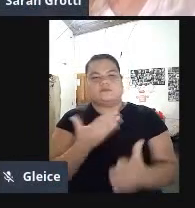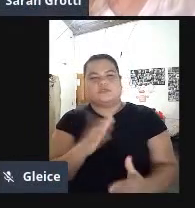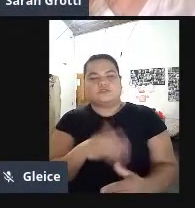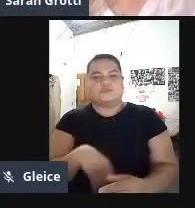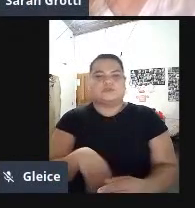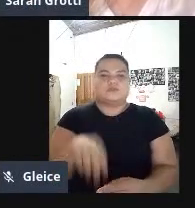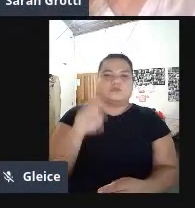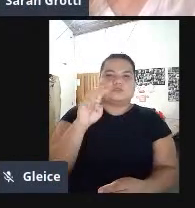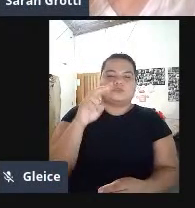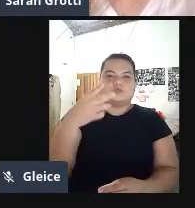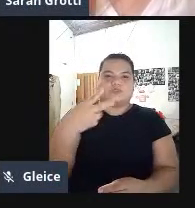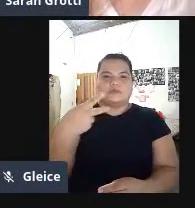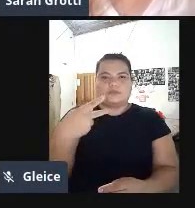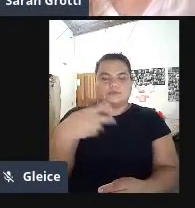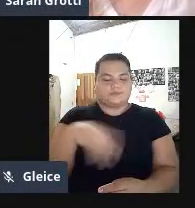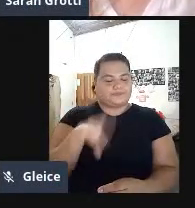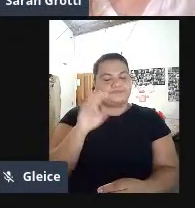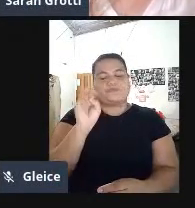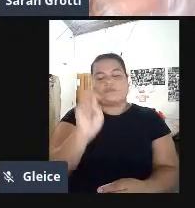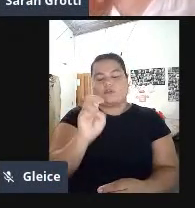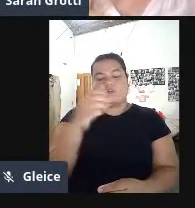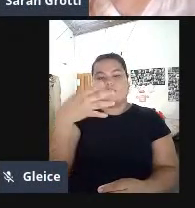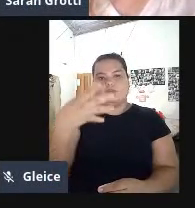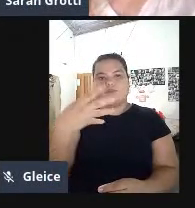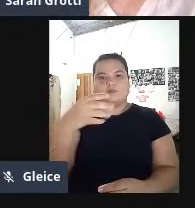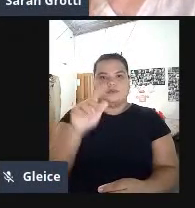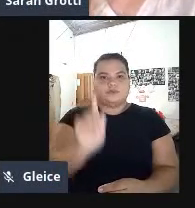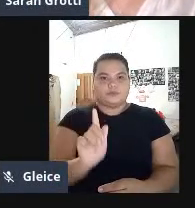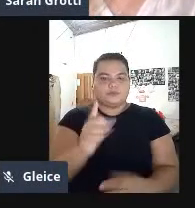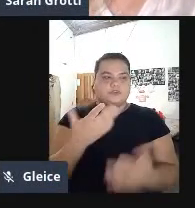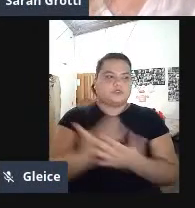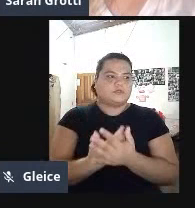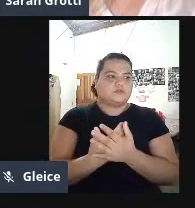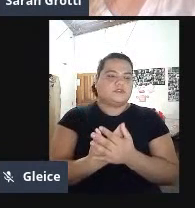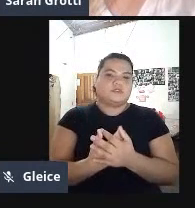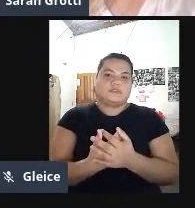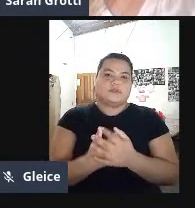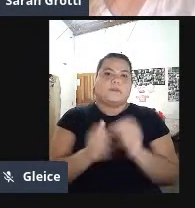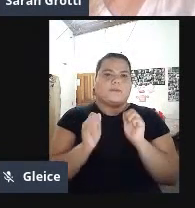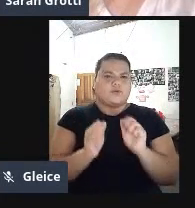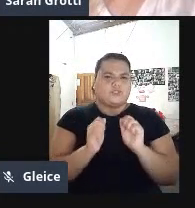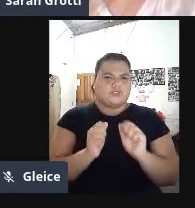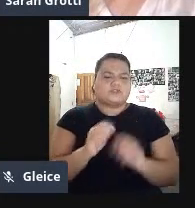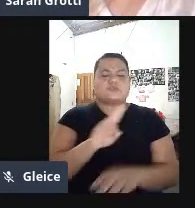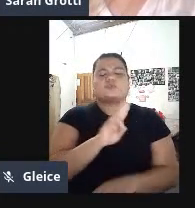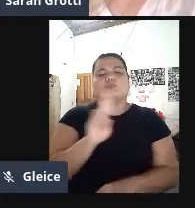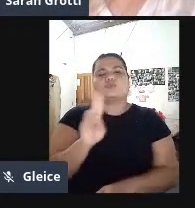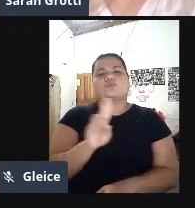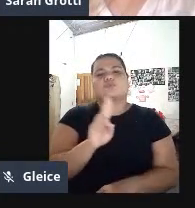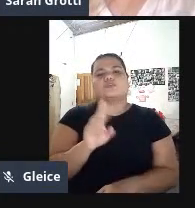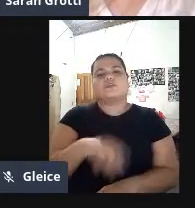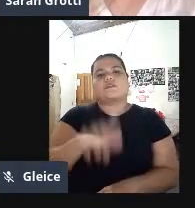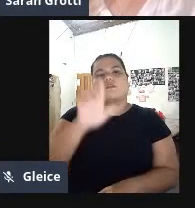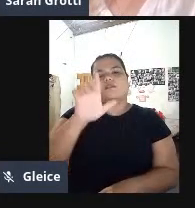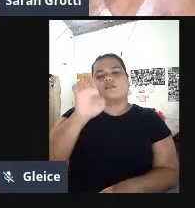é equivalente a 7 colheres de sopa de lentilha cozida. Ou, por exemplo,